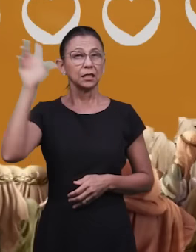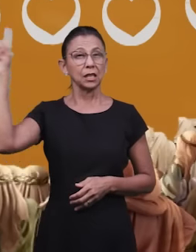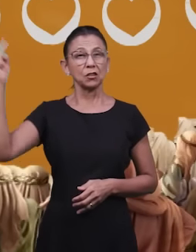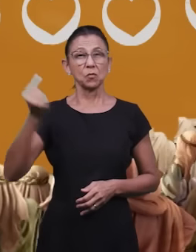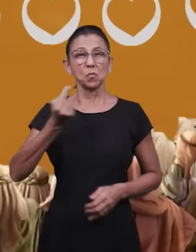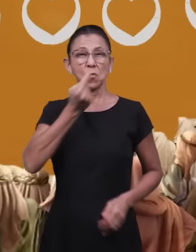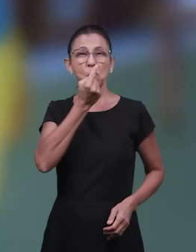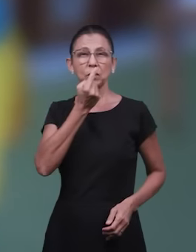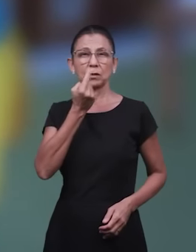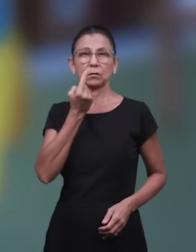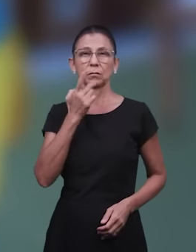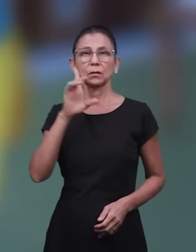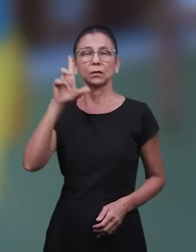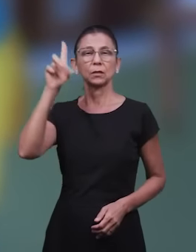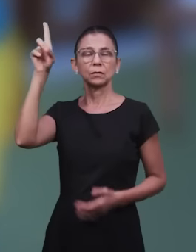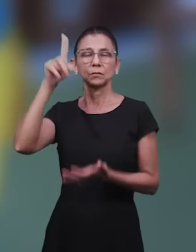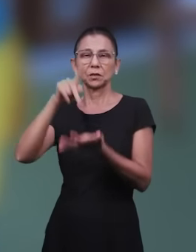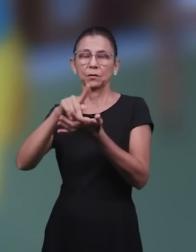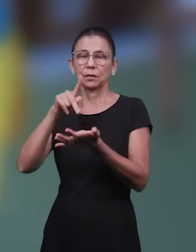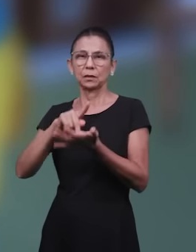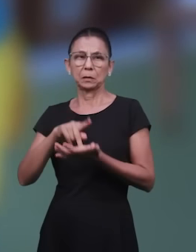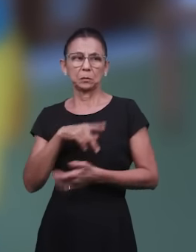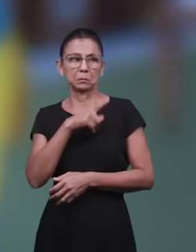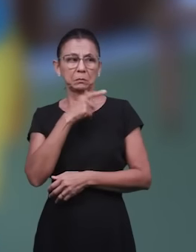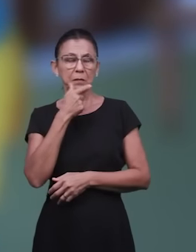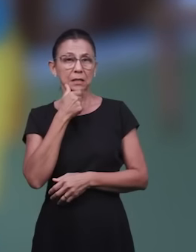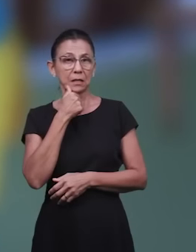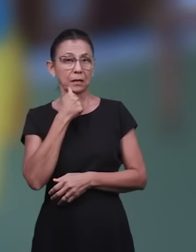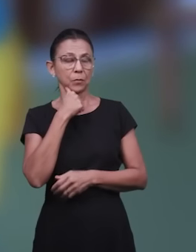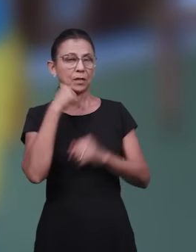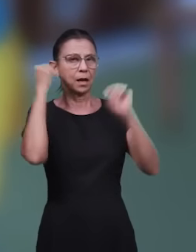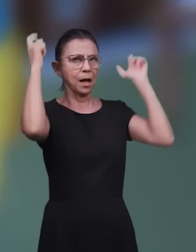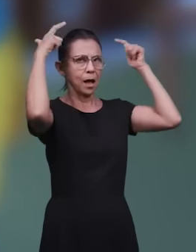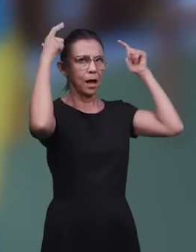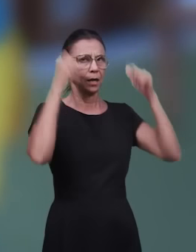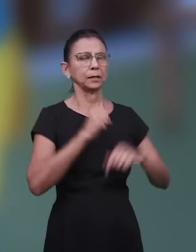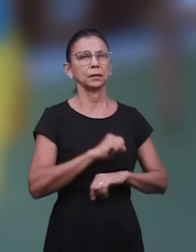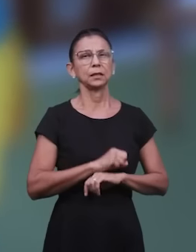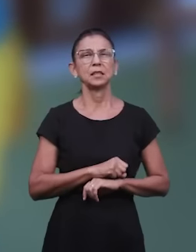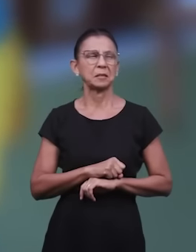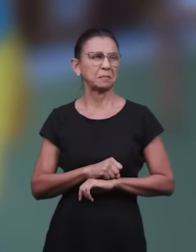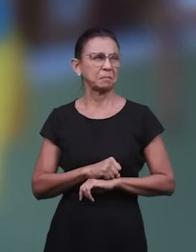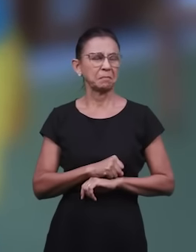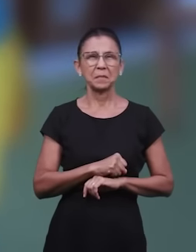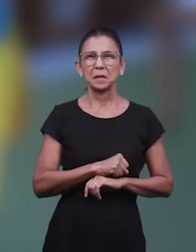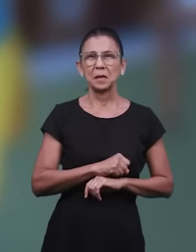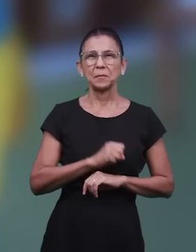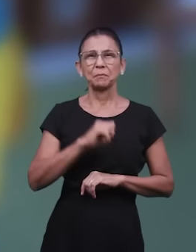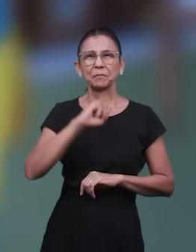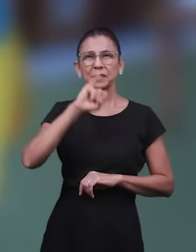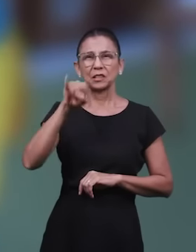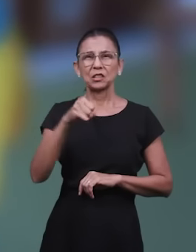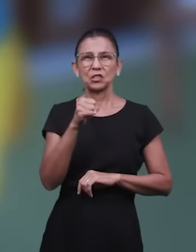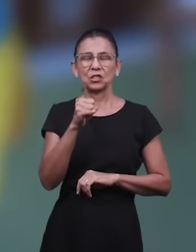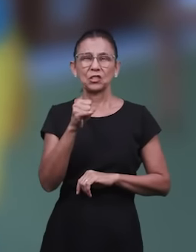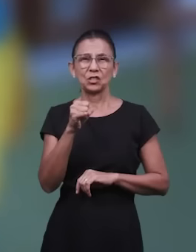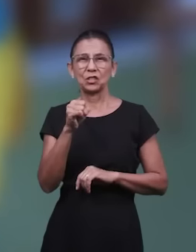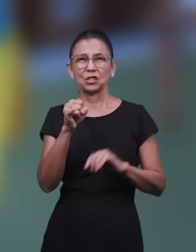é Deus. Mas a rainha Jezabel, ela não ficou satisfeita, não. Ela era uma mulher